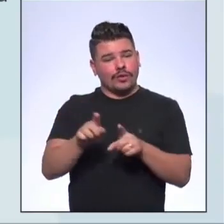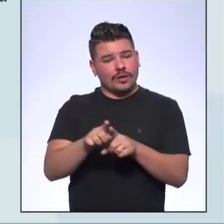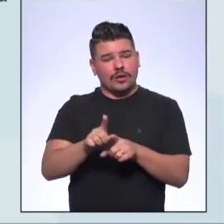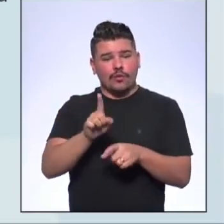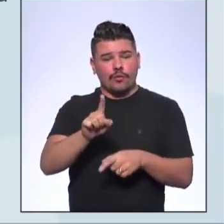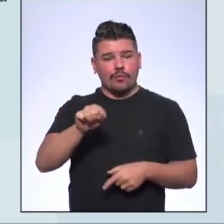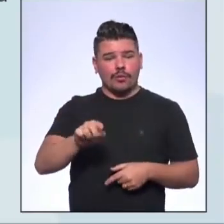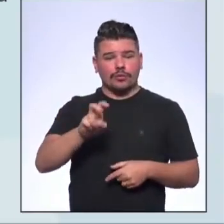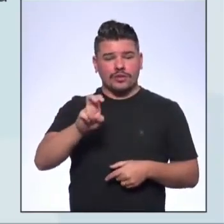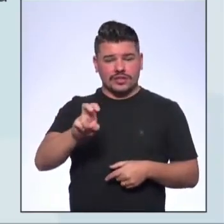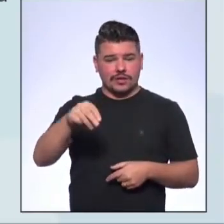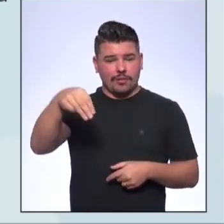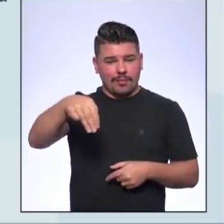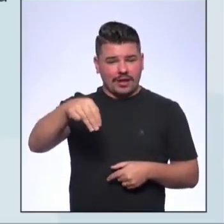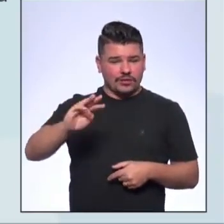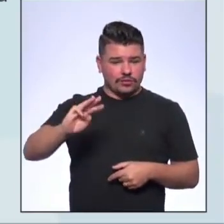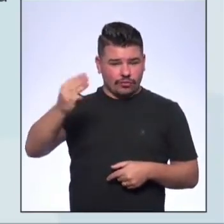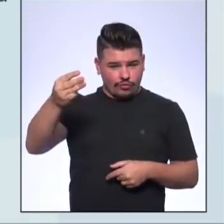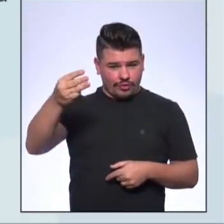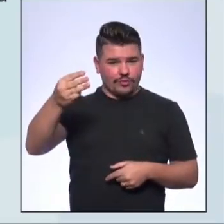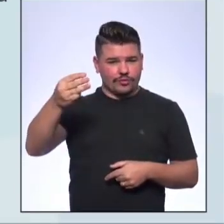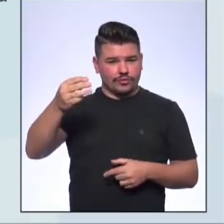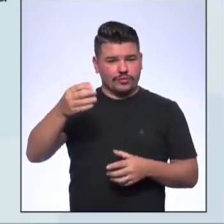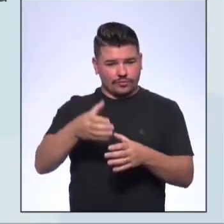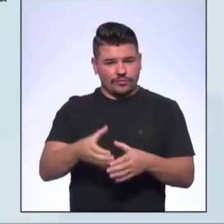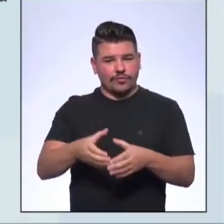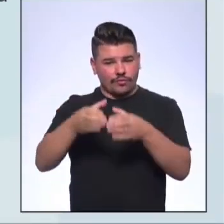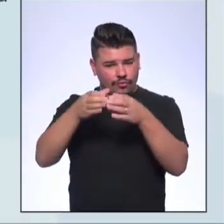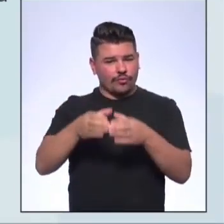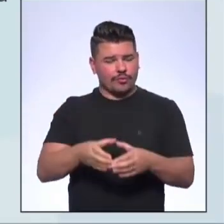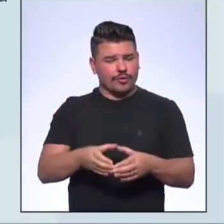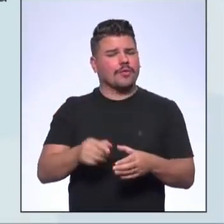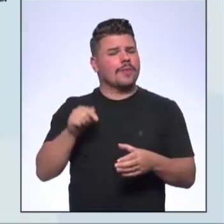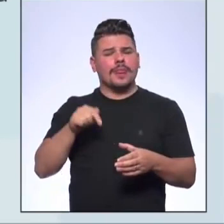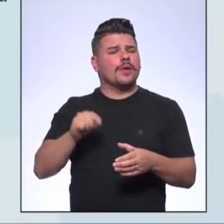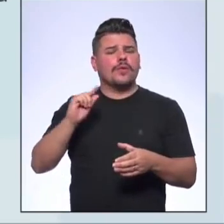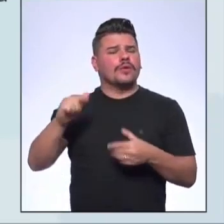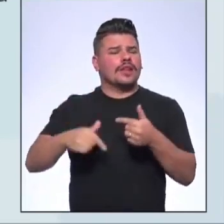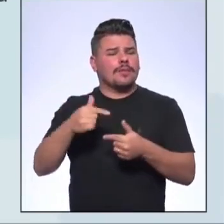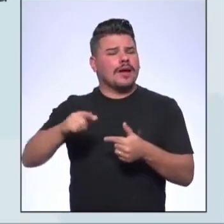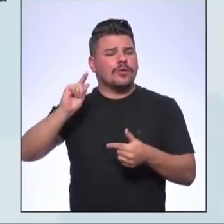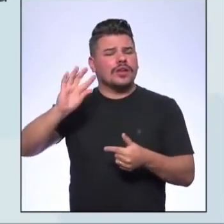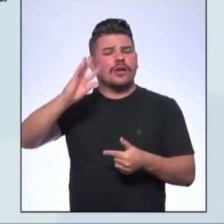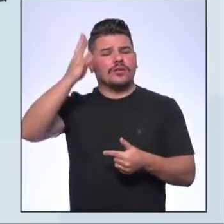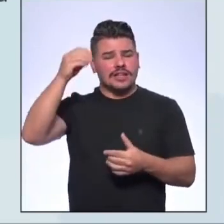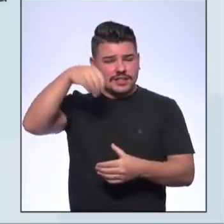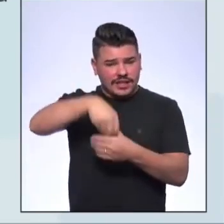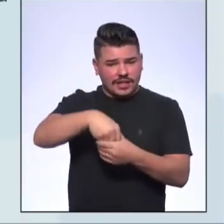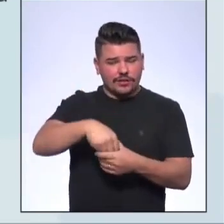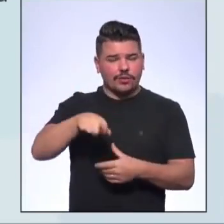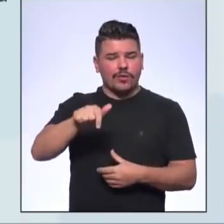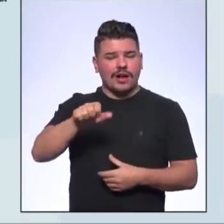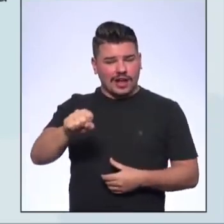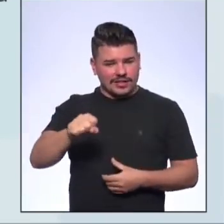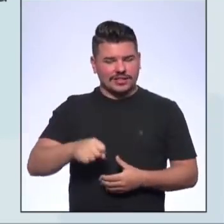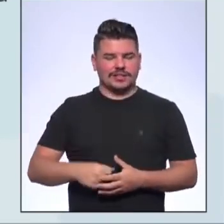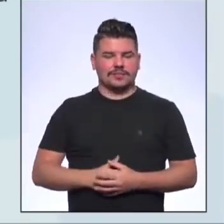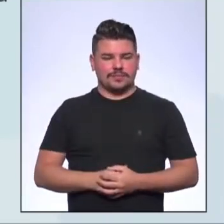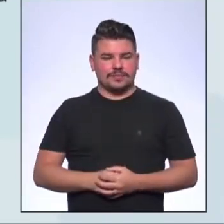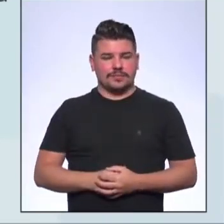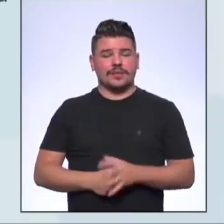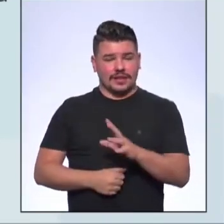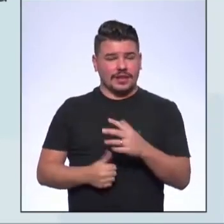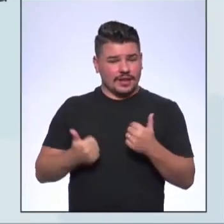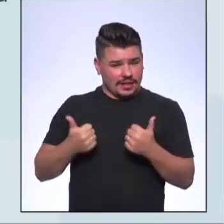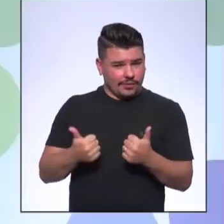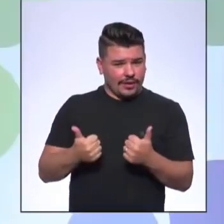1,5 metros cúbicos. A pergunta é, qual é o trabalho realizado pelo gás? Certo? Tranquilo? Então, pessoal, vamos